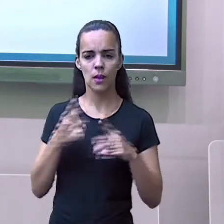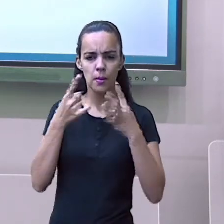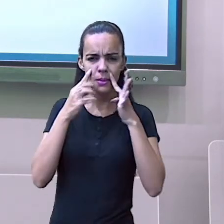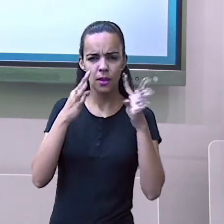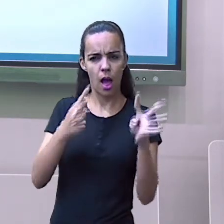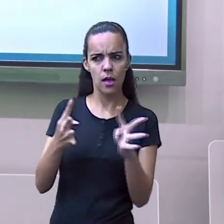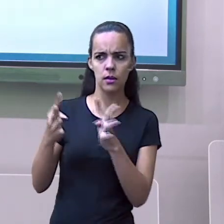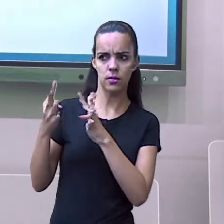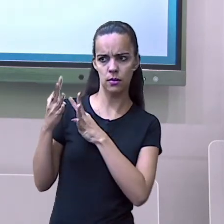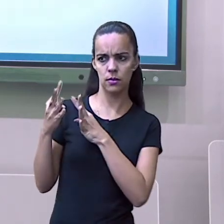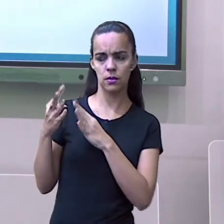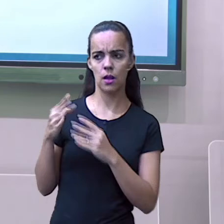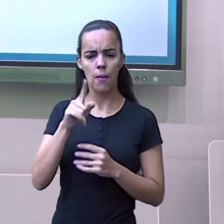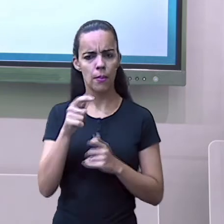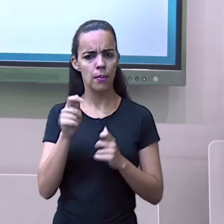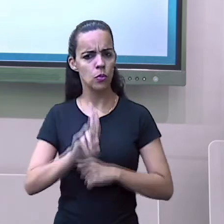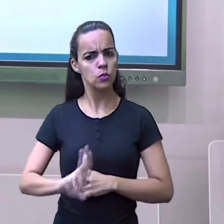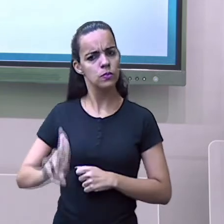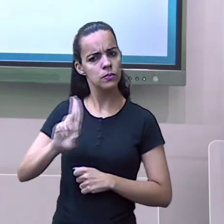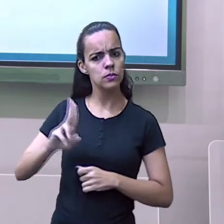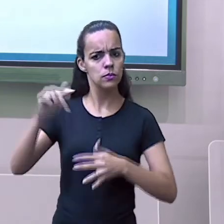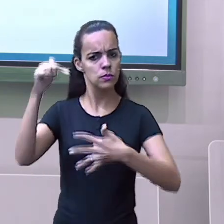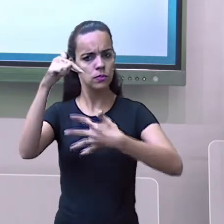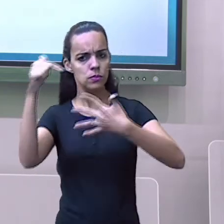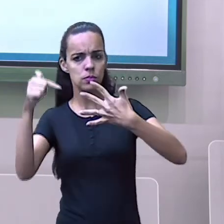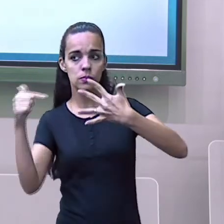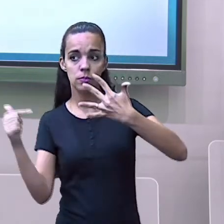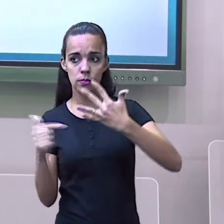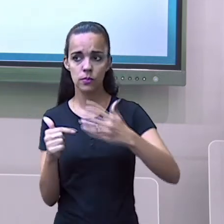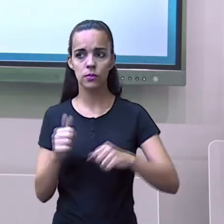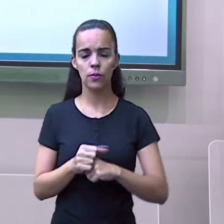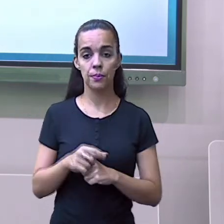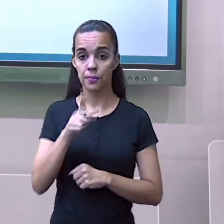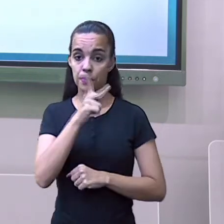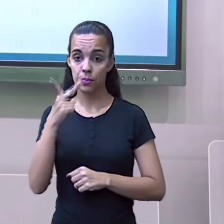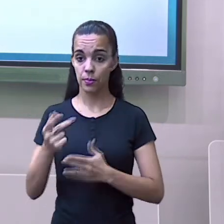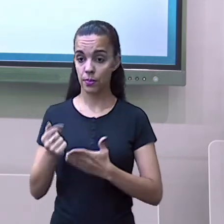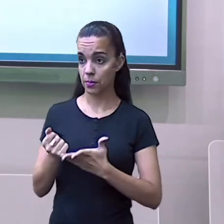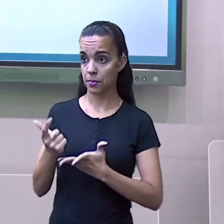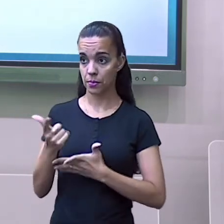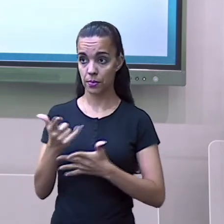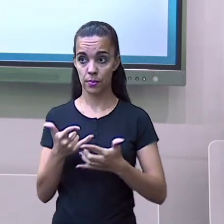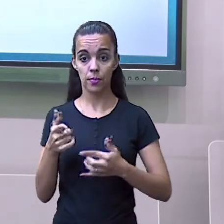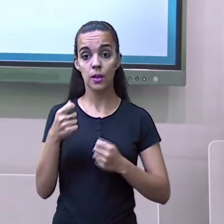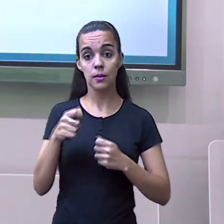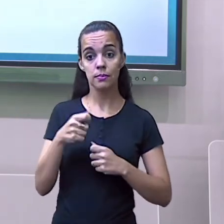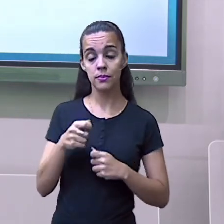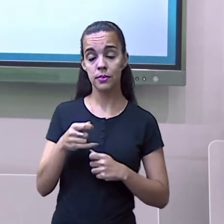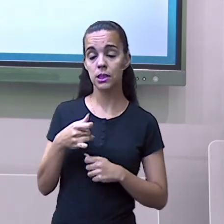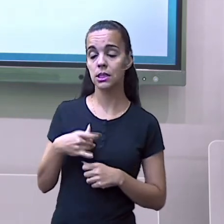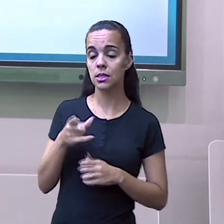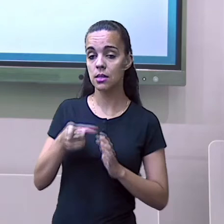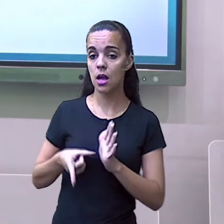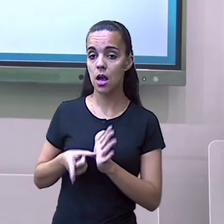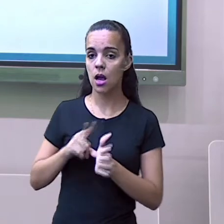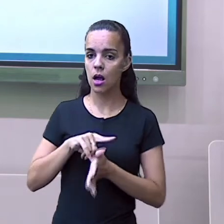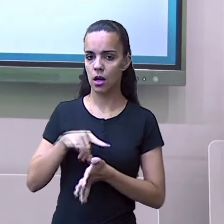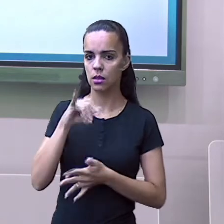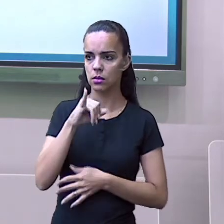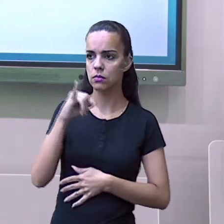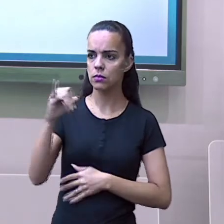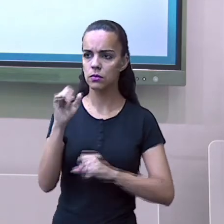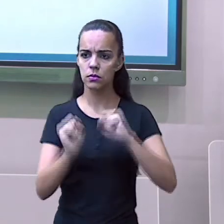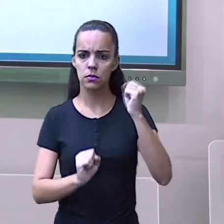atenção! Para poder utilizar esse benefício, o consumidor deverá comunicar à empresa de ônibus